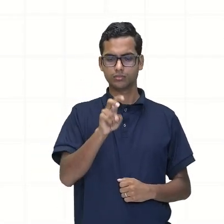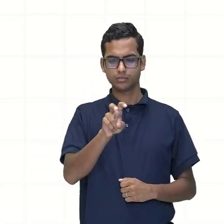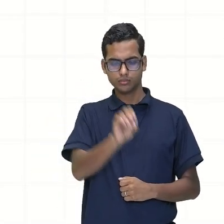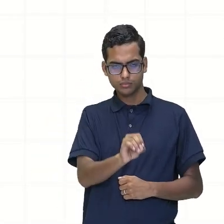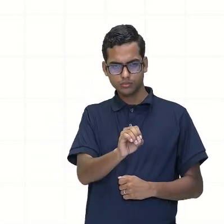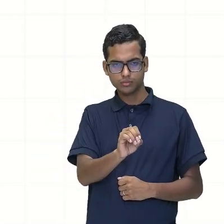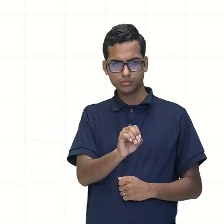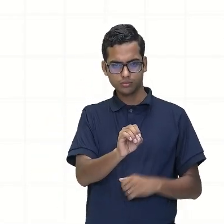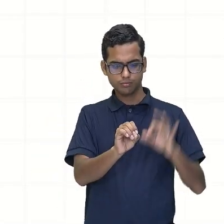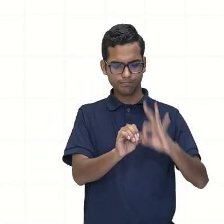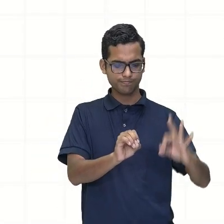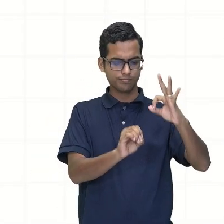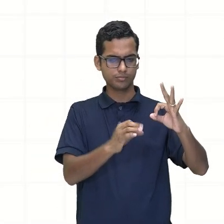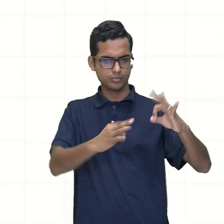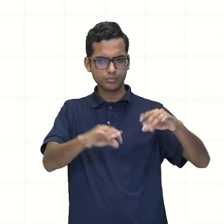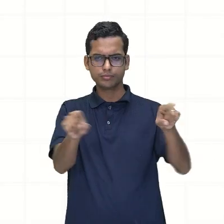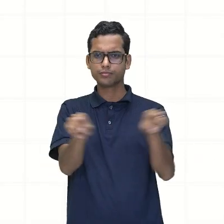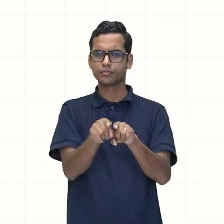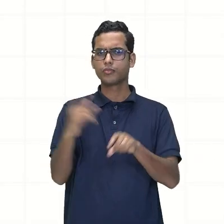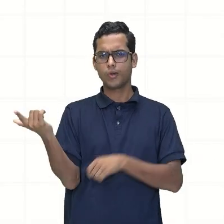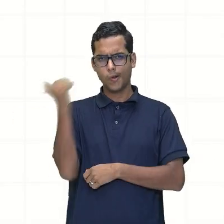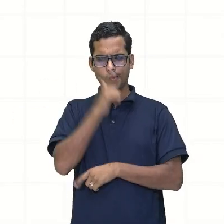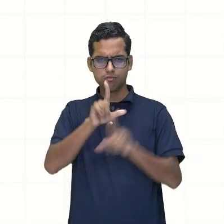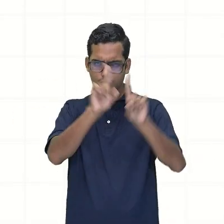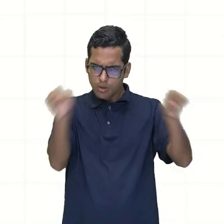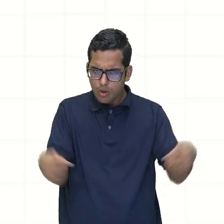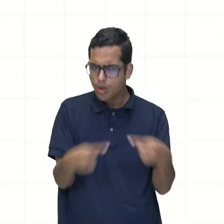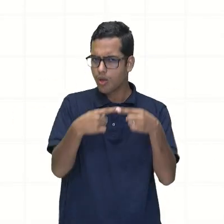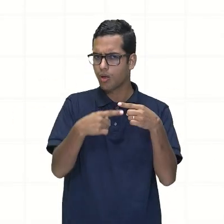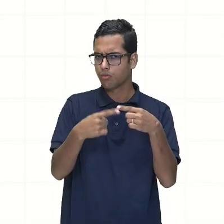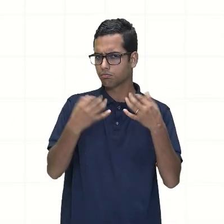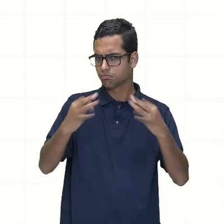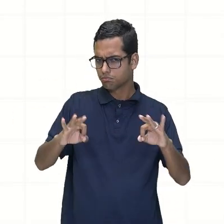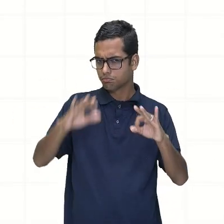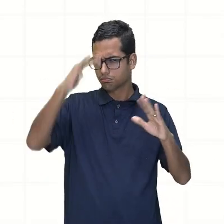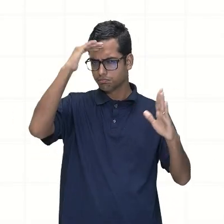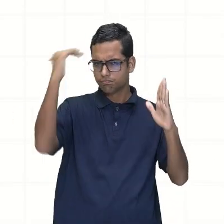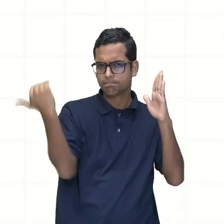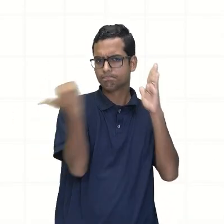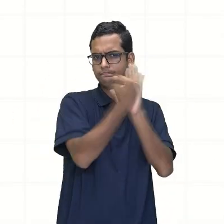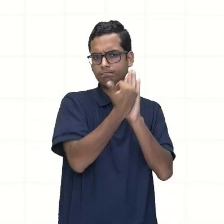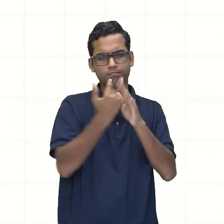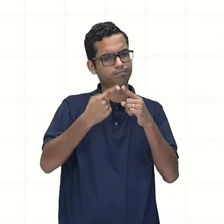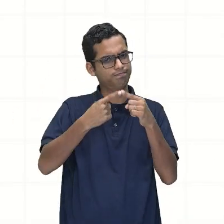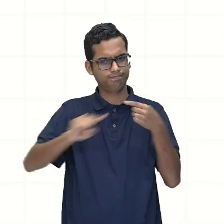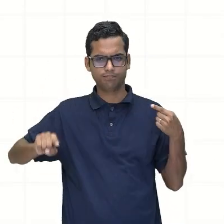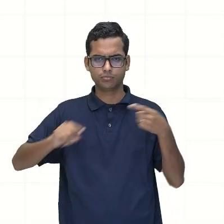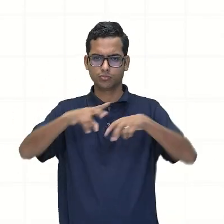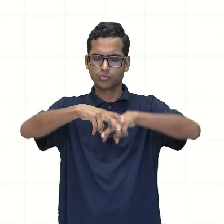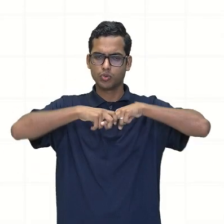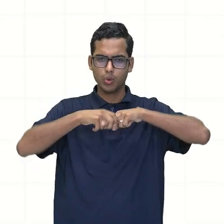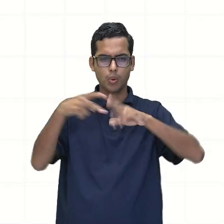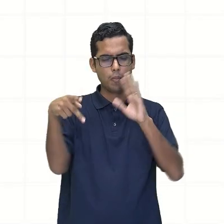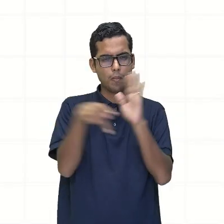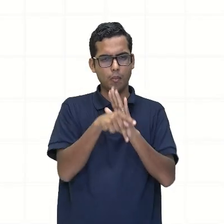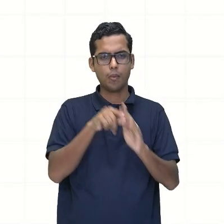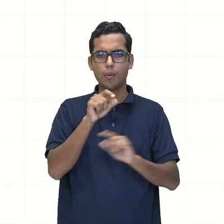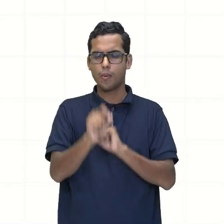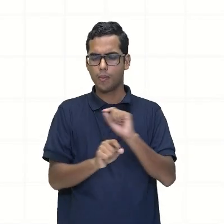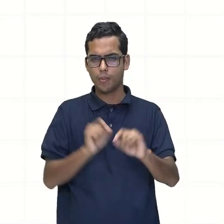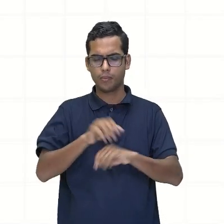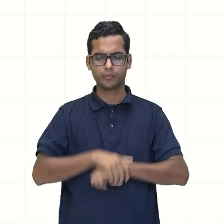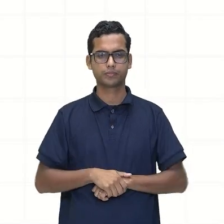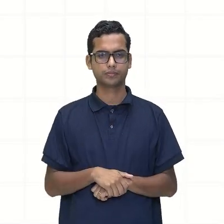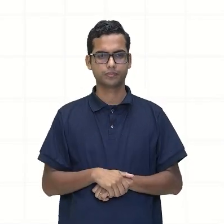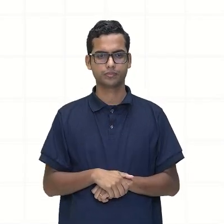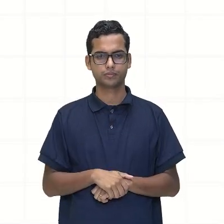150 graus. Ele vai atender às especificações? Não vai, porque o guindaste, porque o